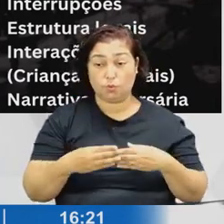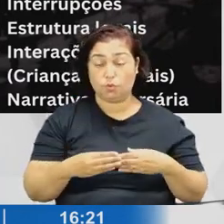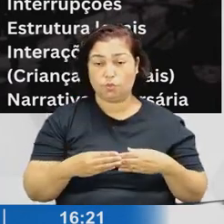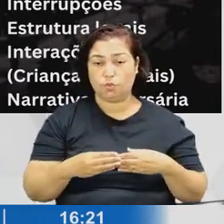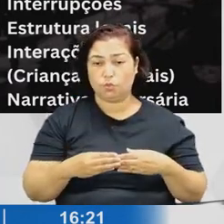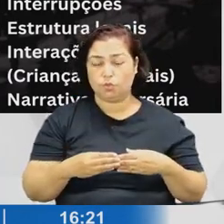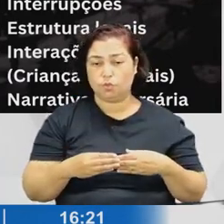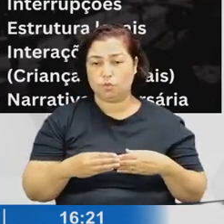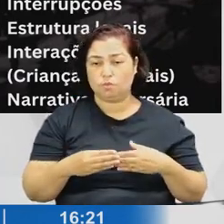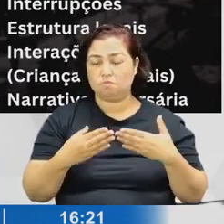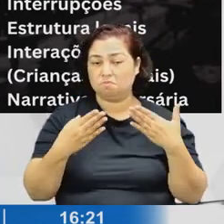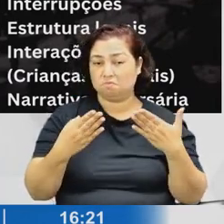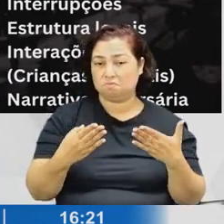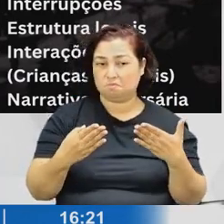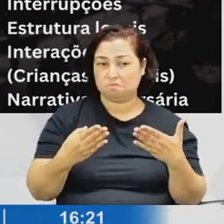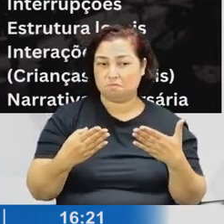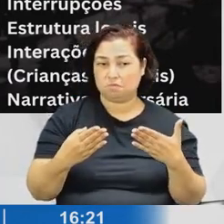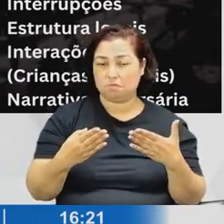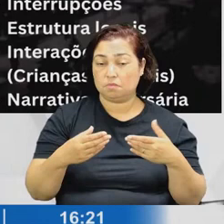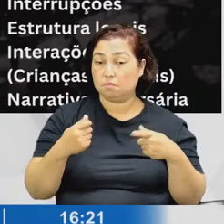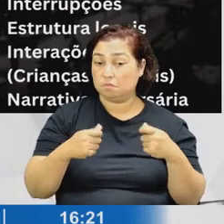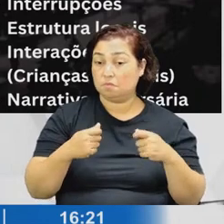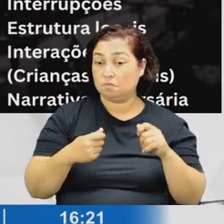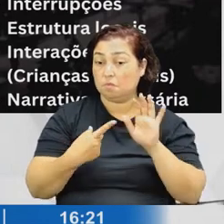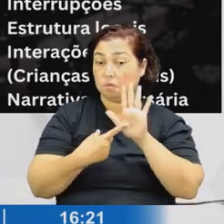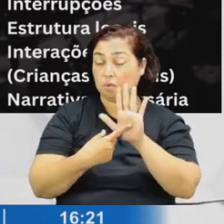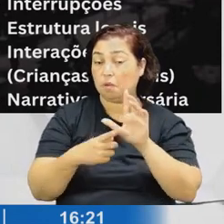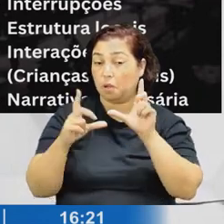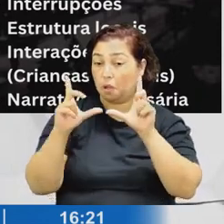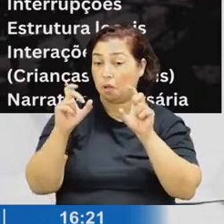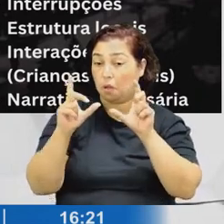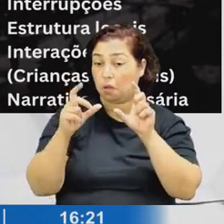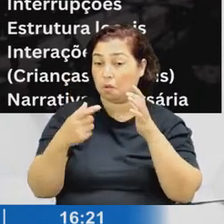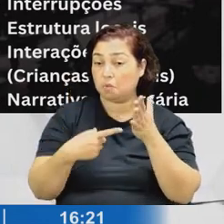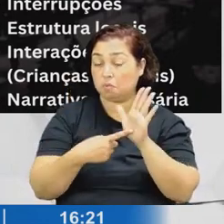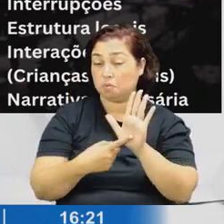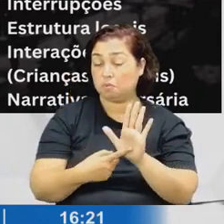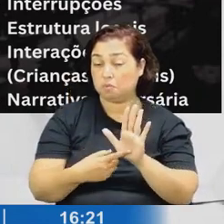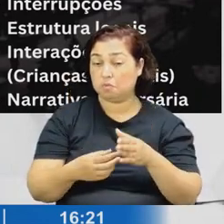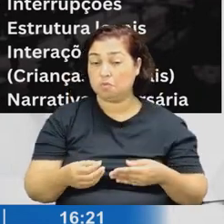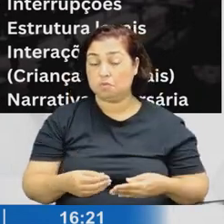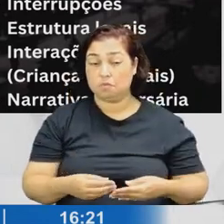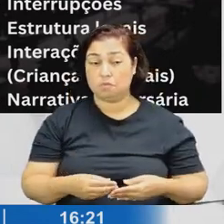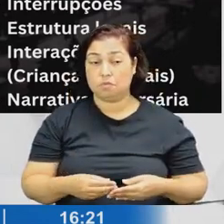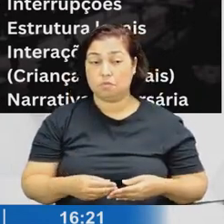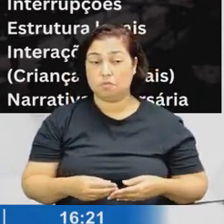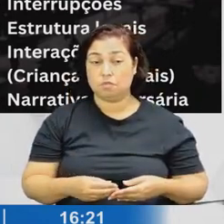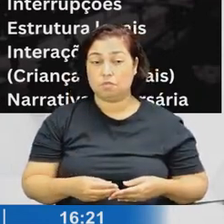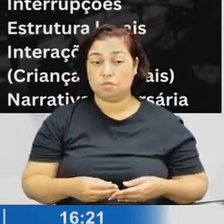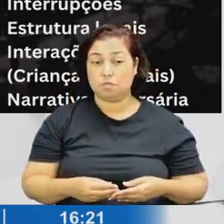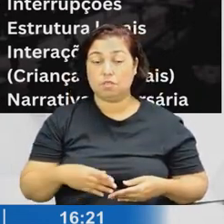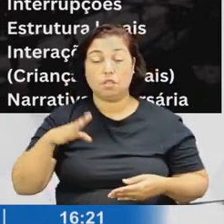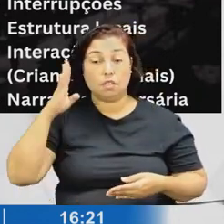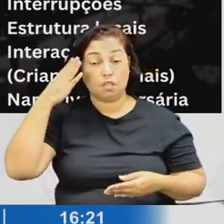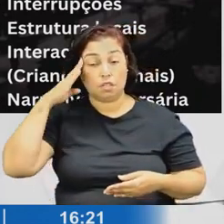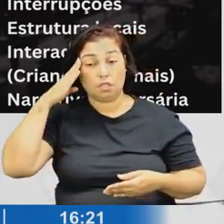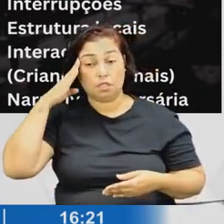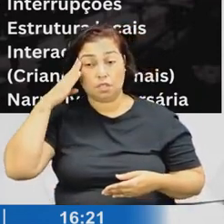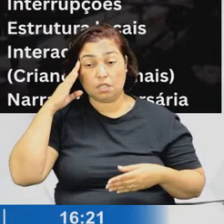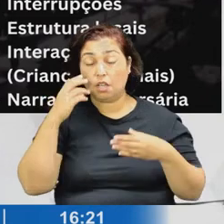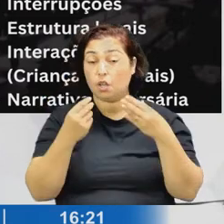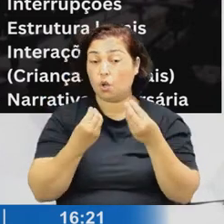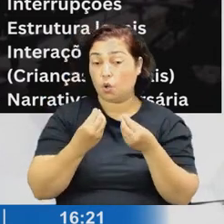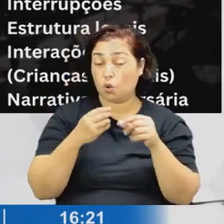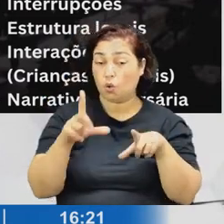um articulador tudo só para trabalhar a imagem você vai ser um campeãozão de voto é o cara da massa então tu tem que entender politicamente como é que vai trabalhar isso